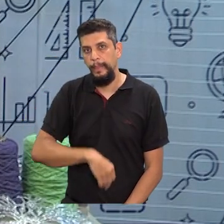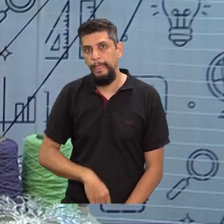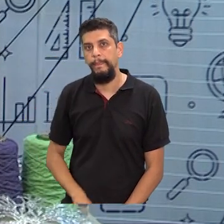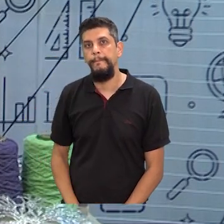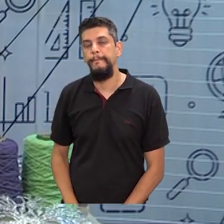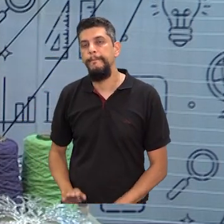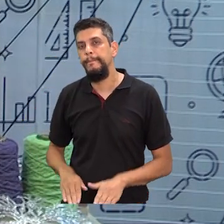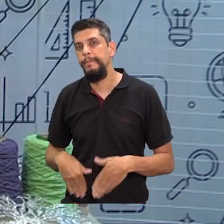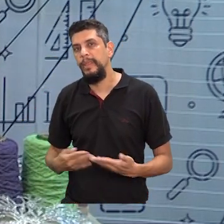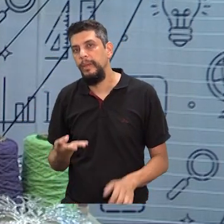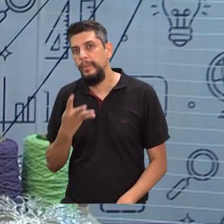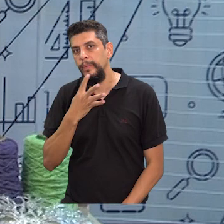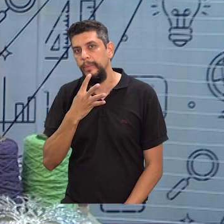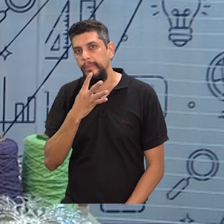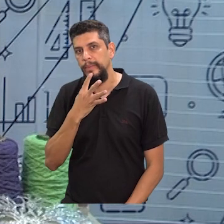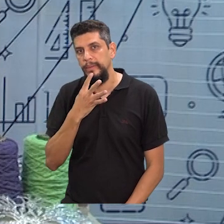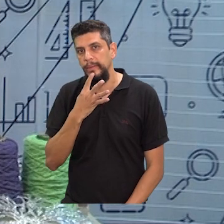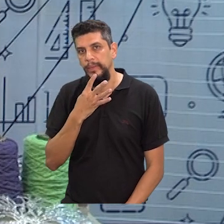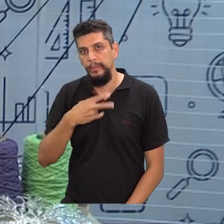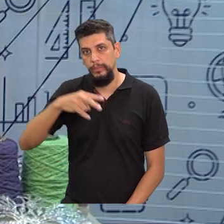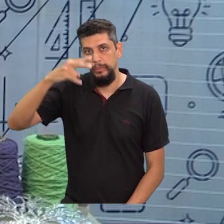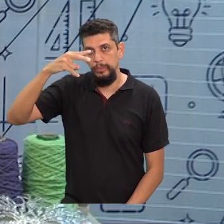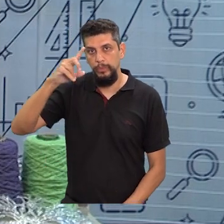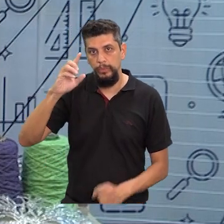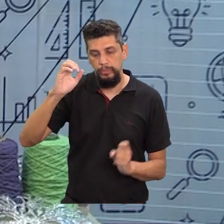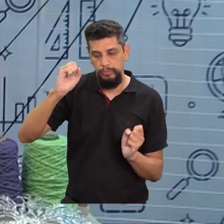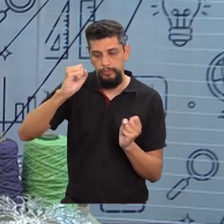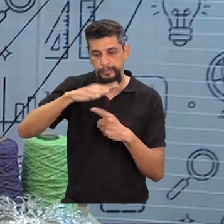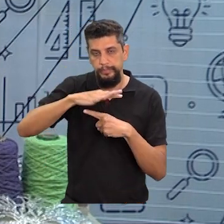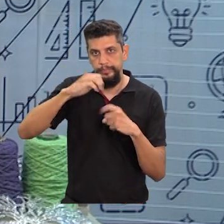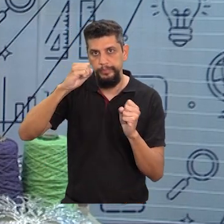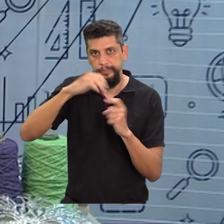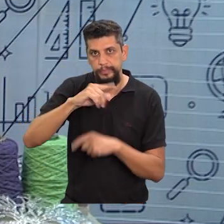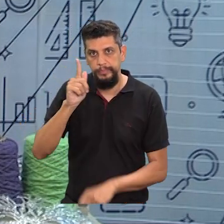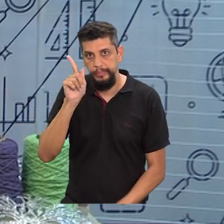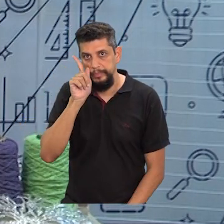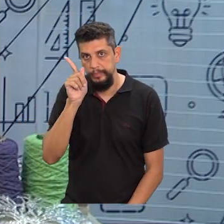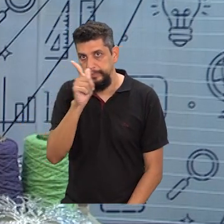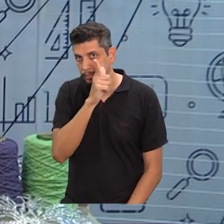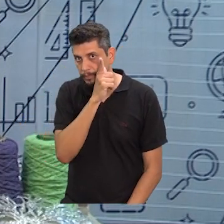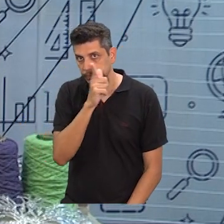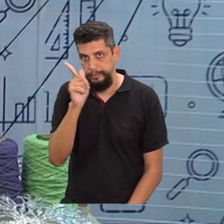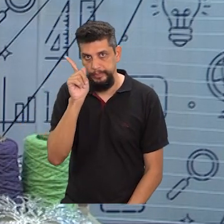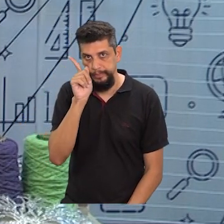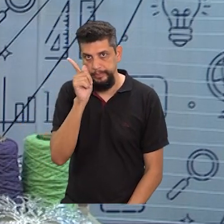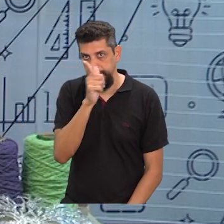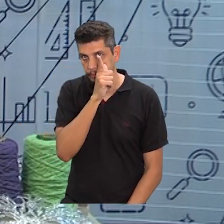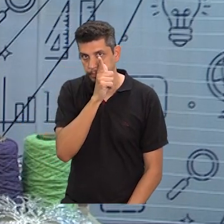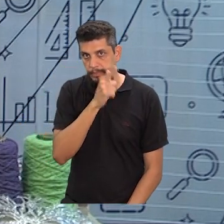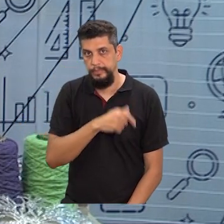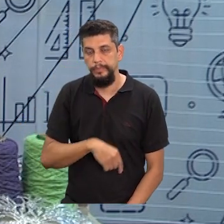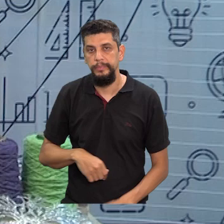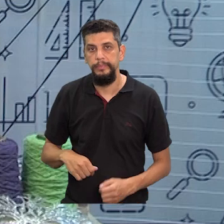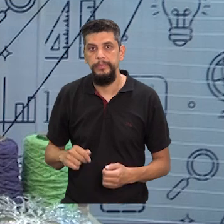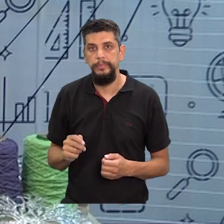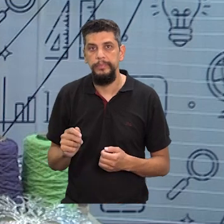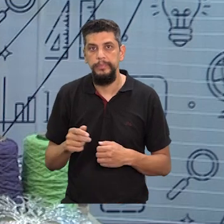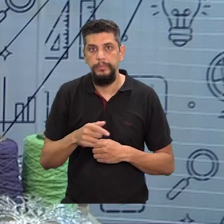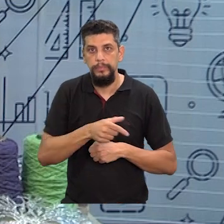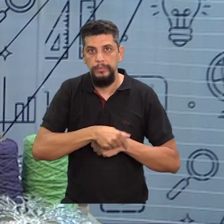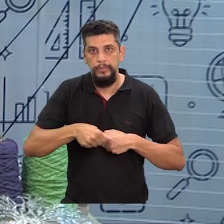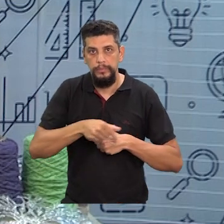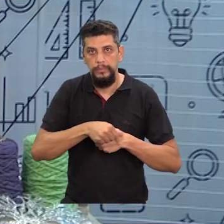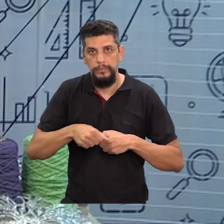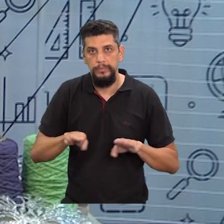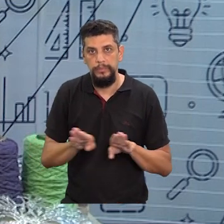lá? Gente, então a gente conheceu hoje o mito grego A Tapeçaria de Aracne, né? Do Ilan Breman e do